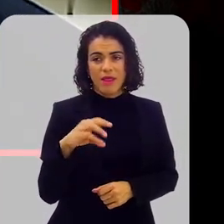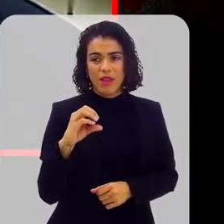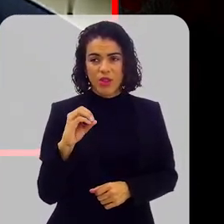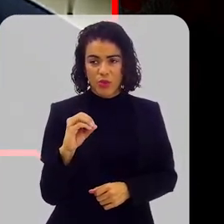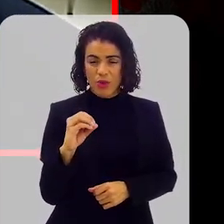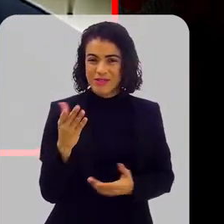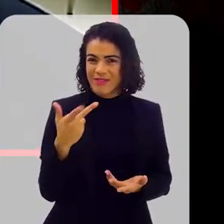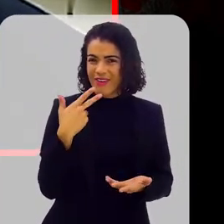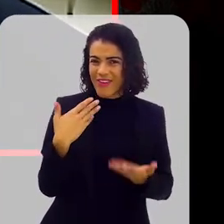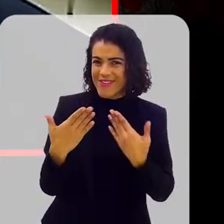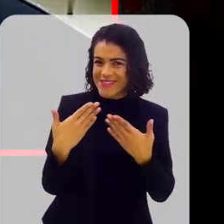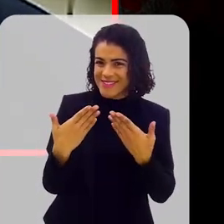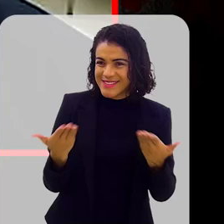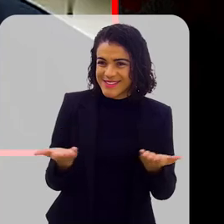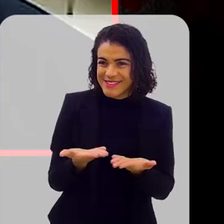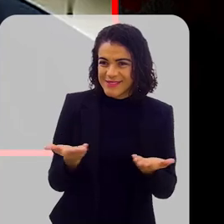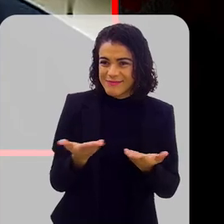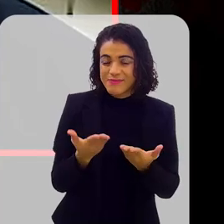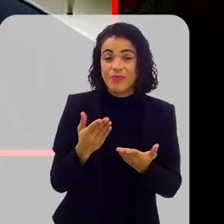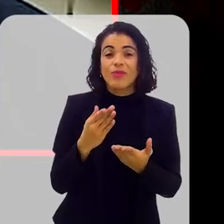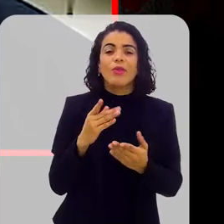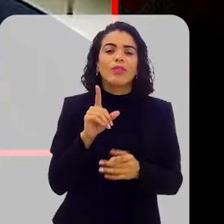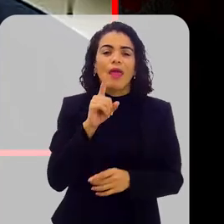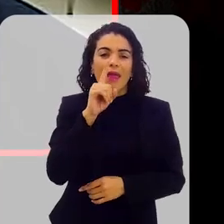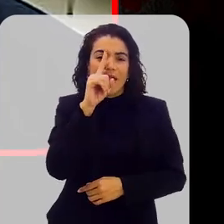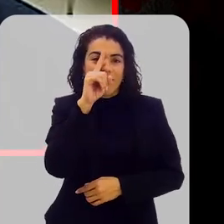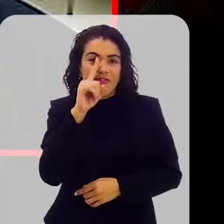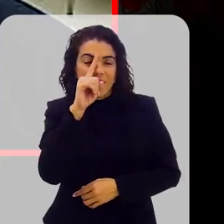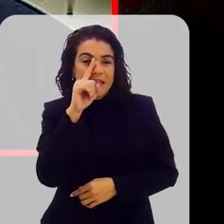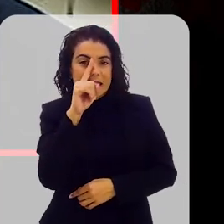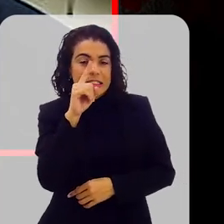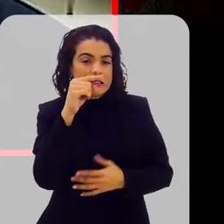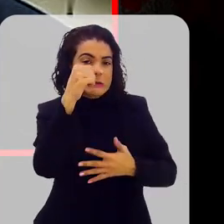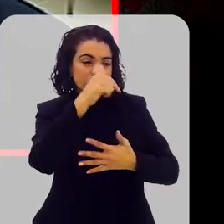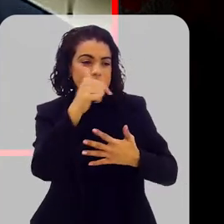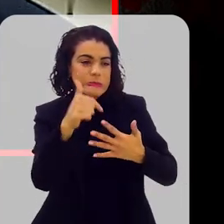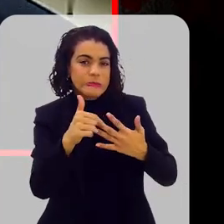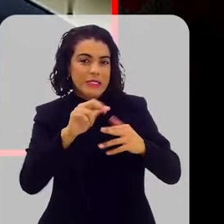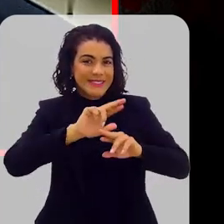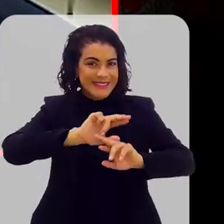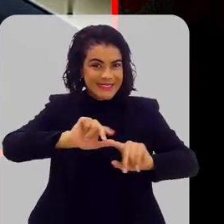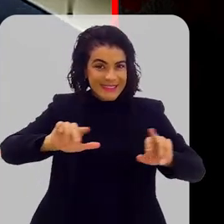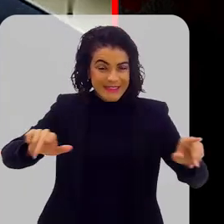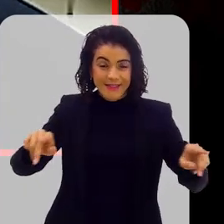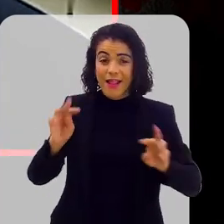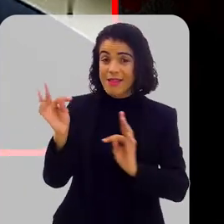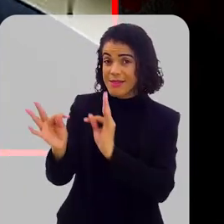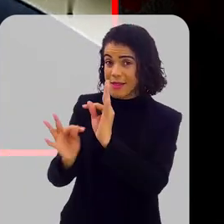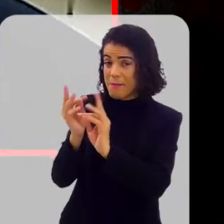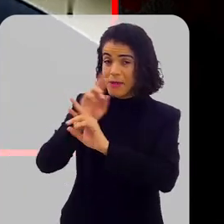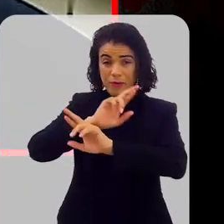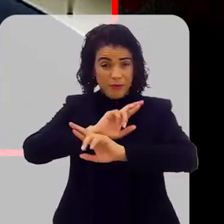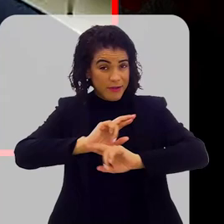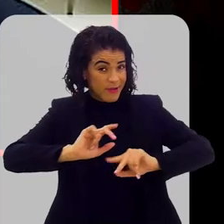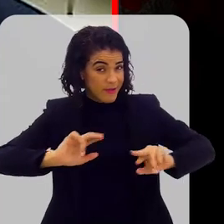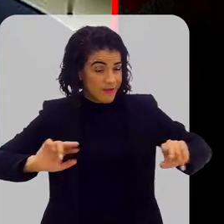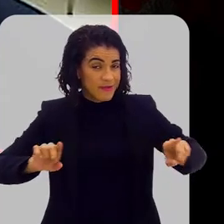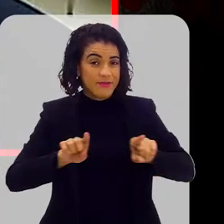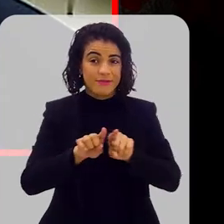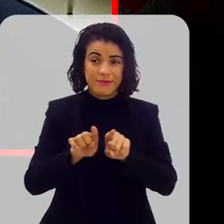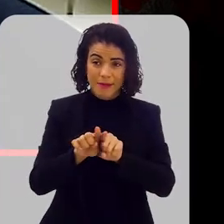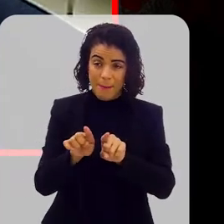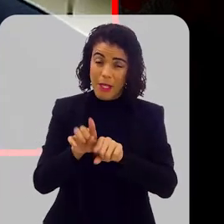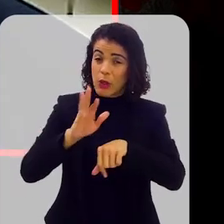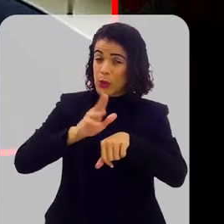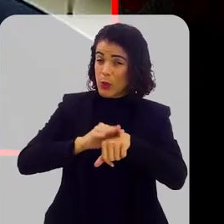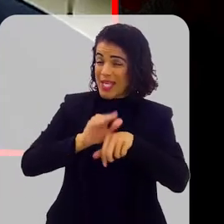A gente, na verdade, não está falando disso hoje, né? São tumores que têm fatores de risco diferentes, têm propostas de tratamento diferentes,